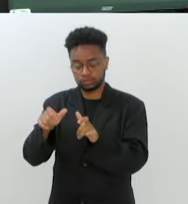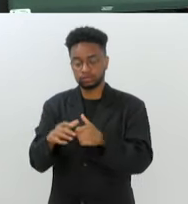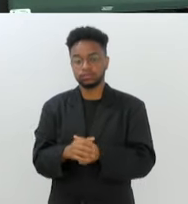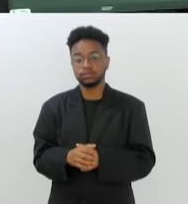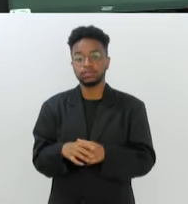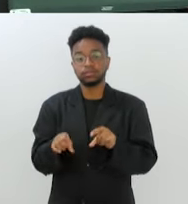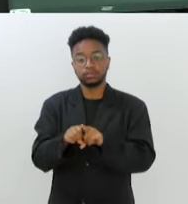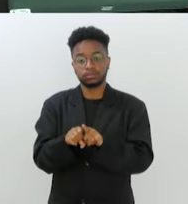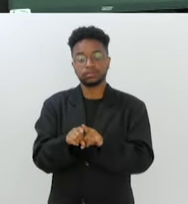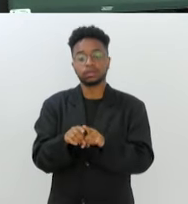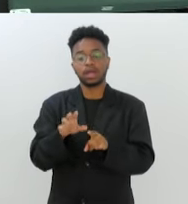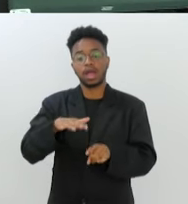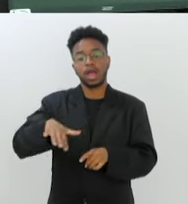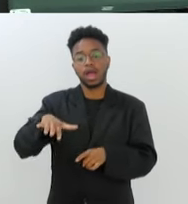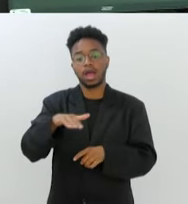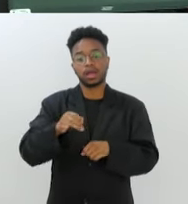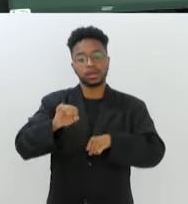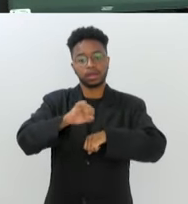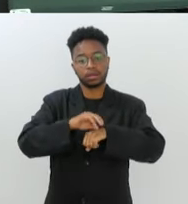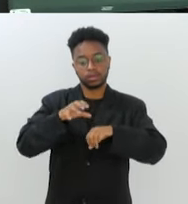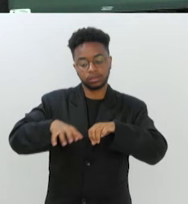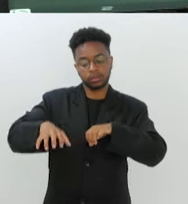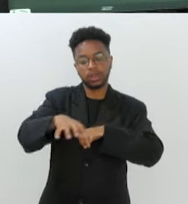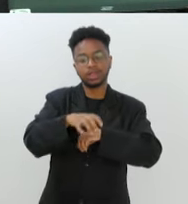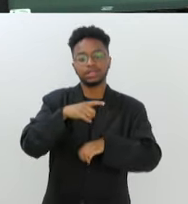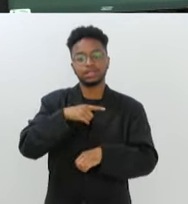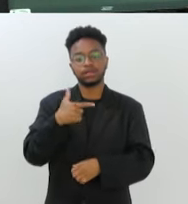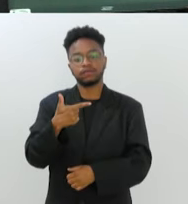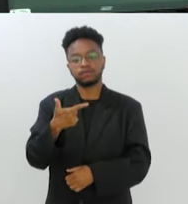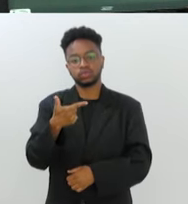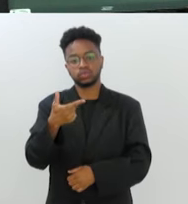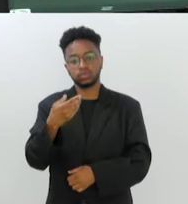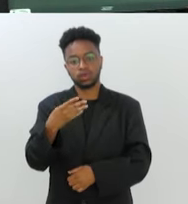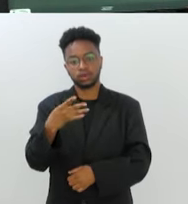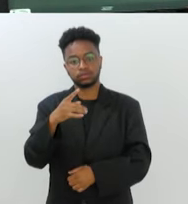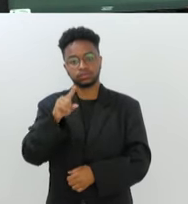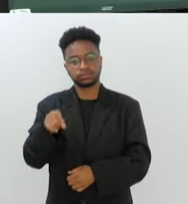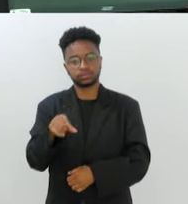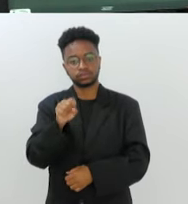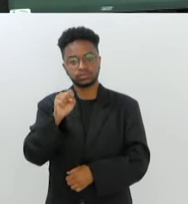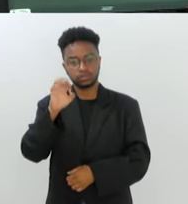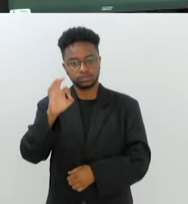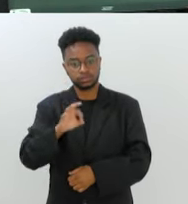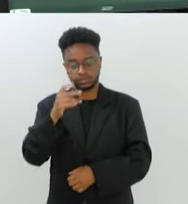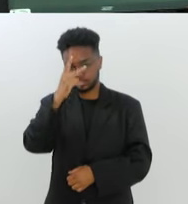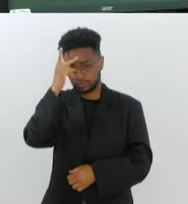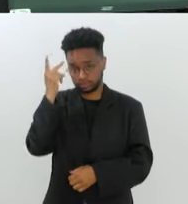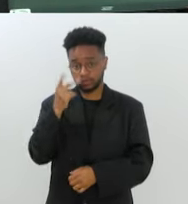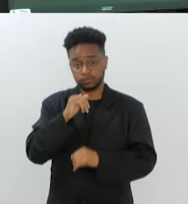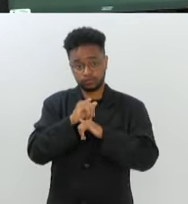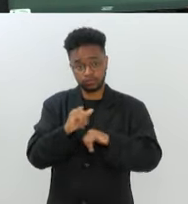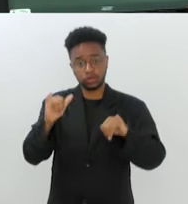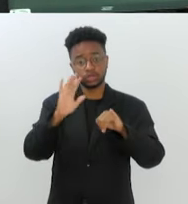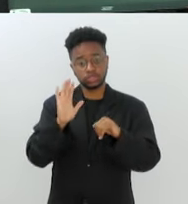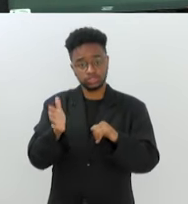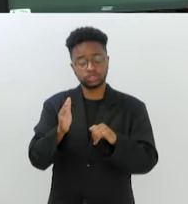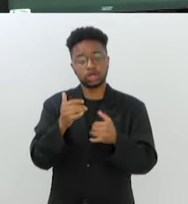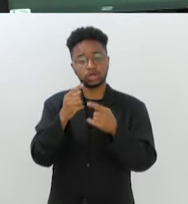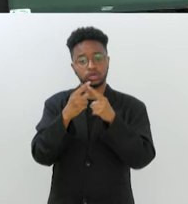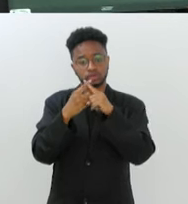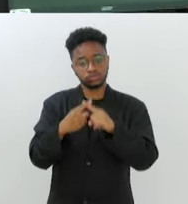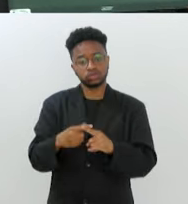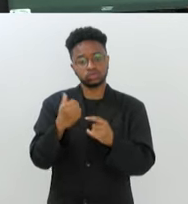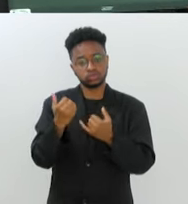região metropolitana do Rio, 24,8% dos entrevistados declararam já ter jogado nas bets, o